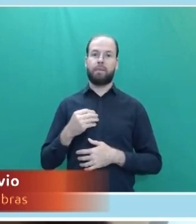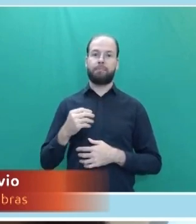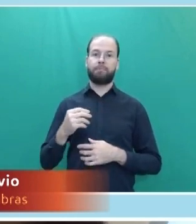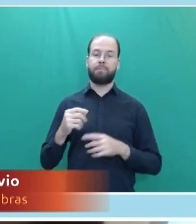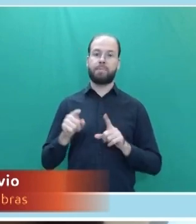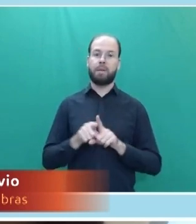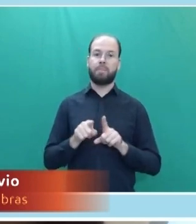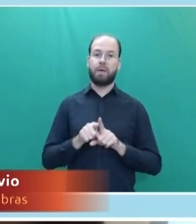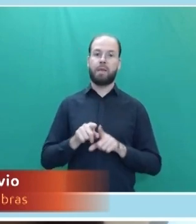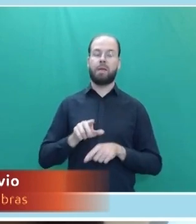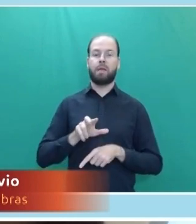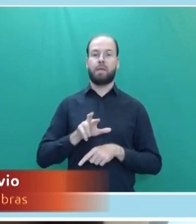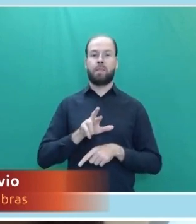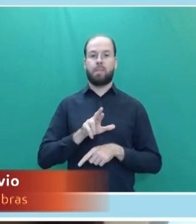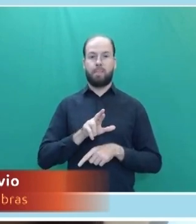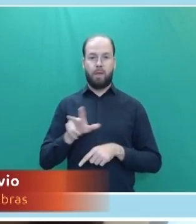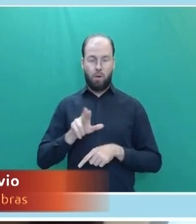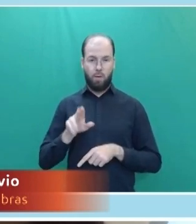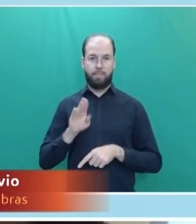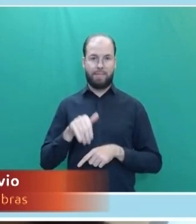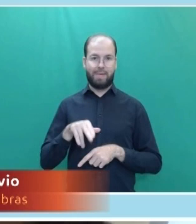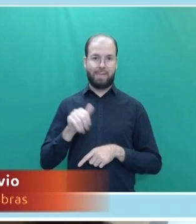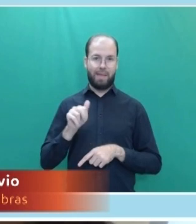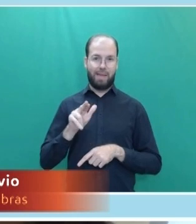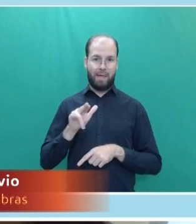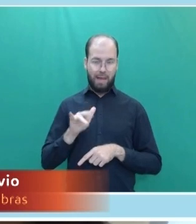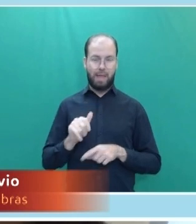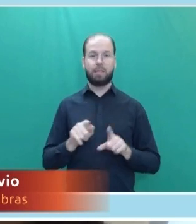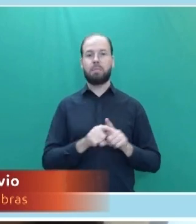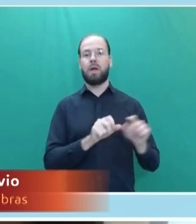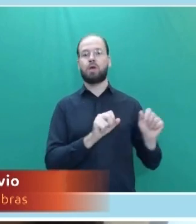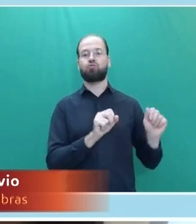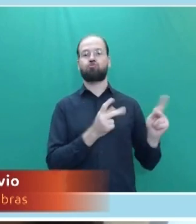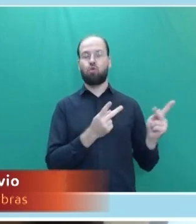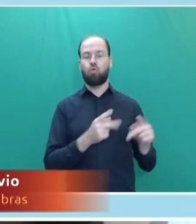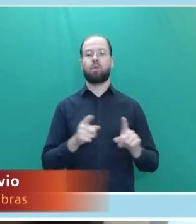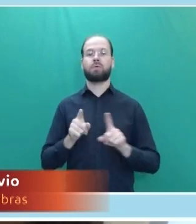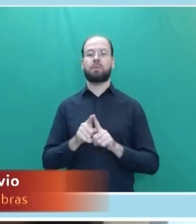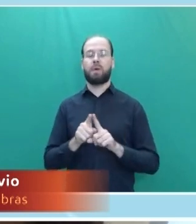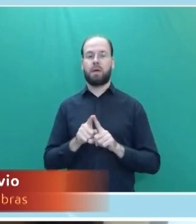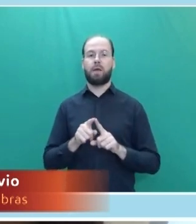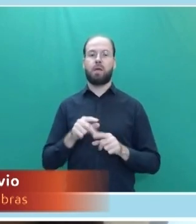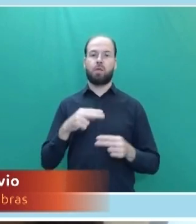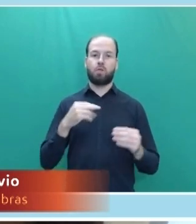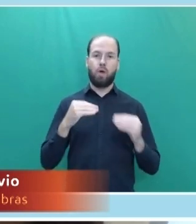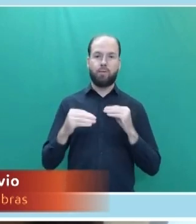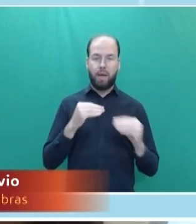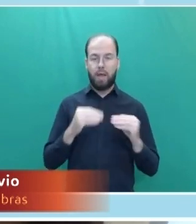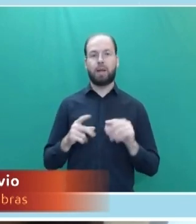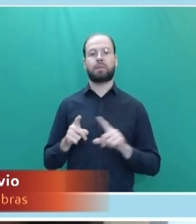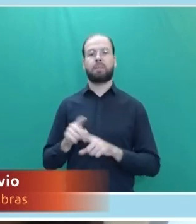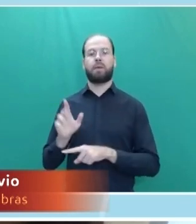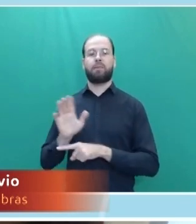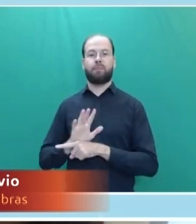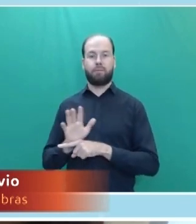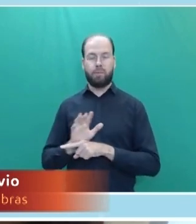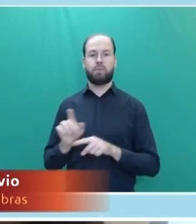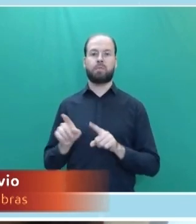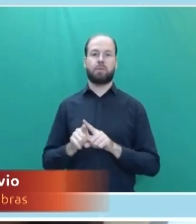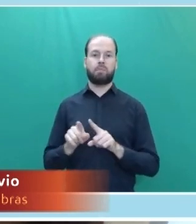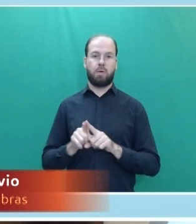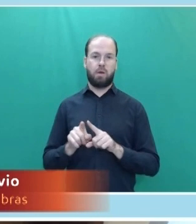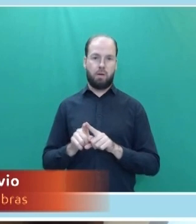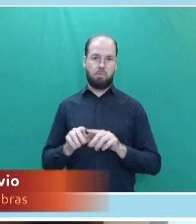em equidade, né? Nos reality shows, nas novelas, nos filmes, né? Nas bancas